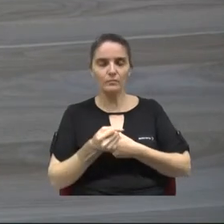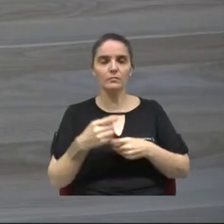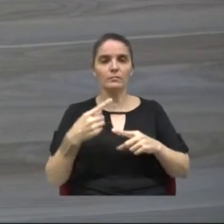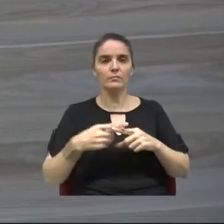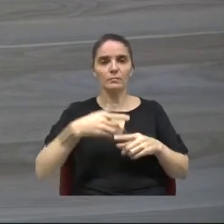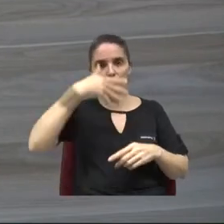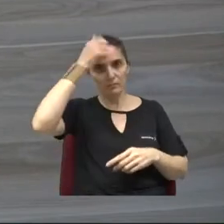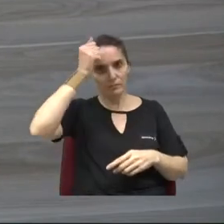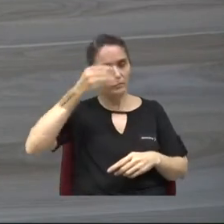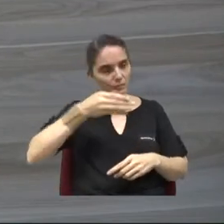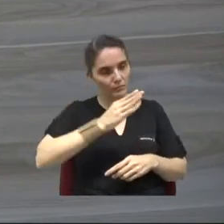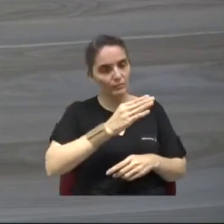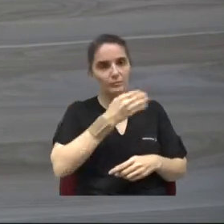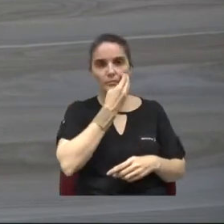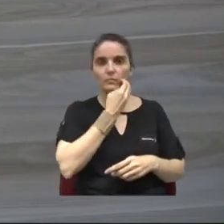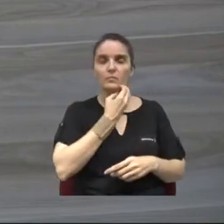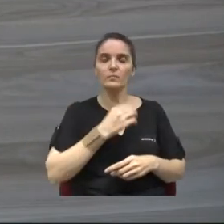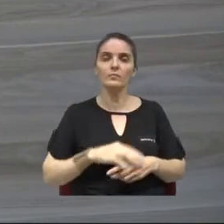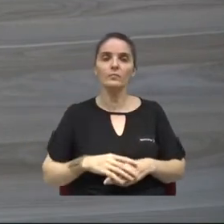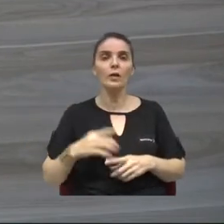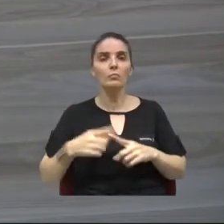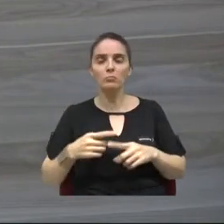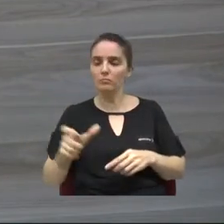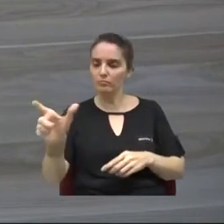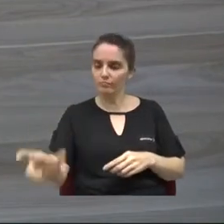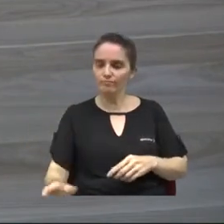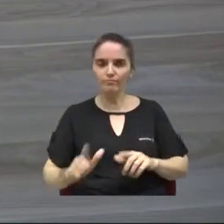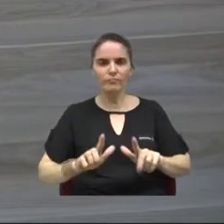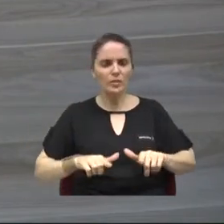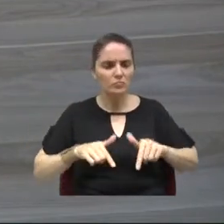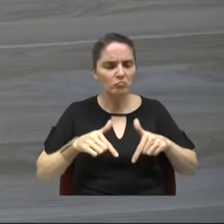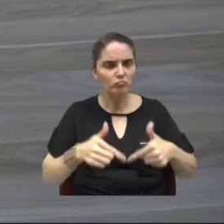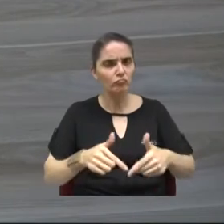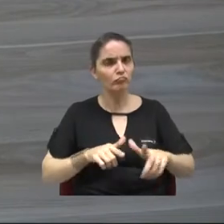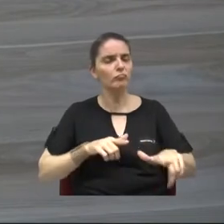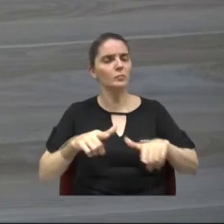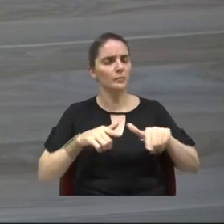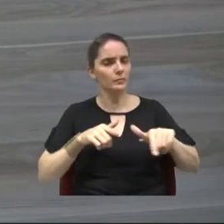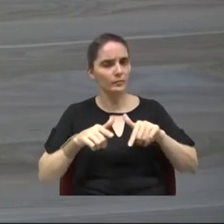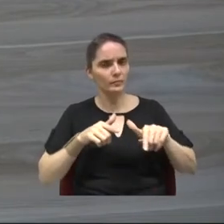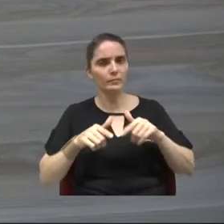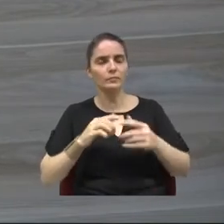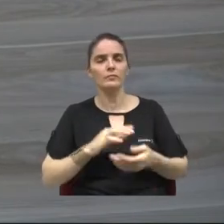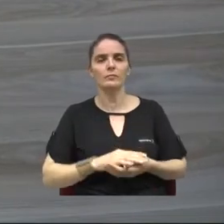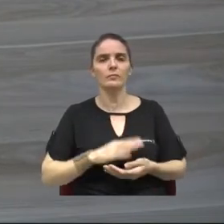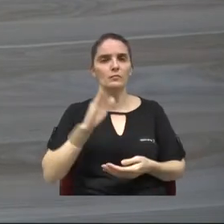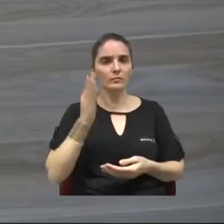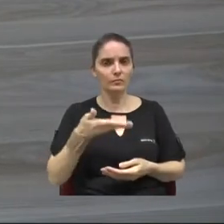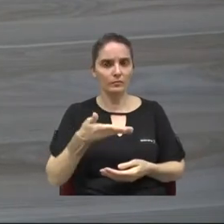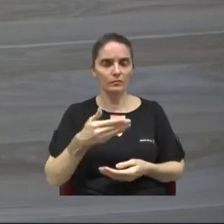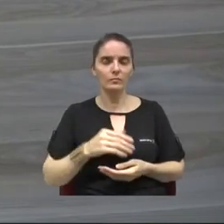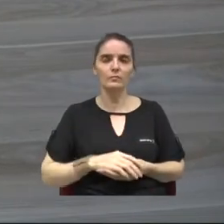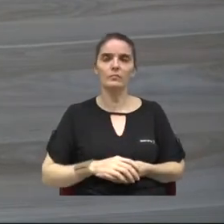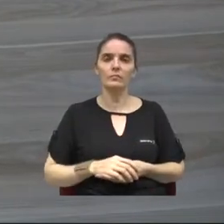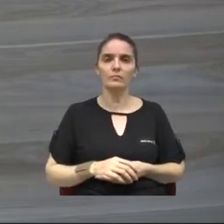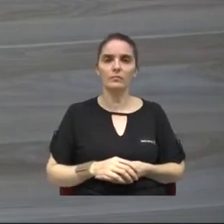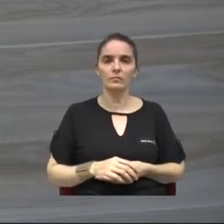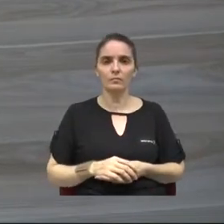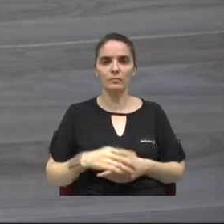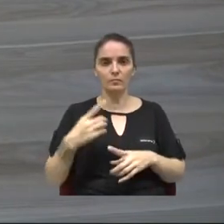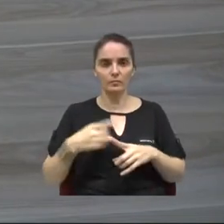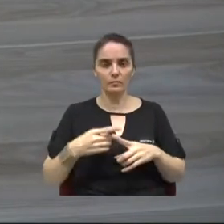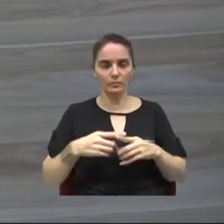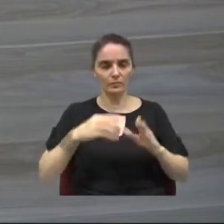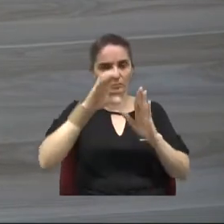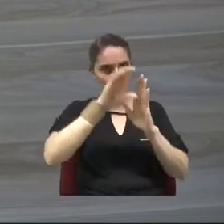ele. Por sua dedicação ao seu trabalho, já merecedor por seu próprio